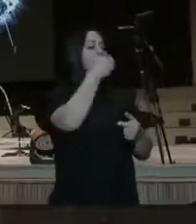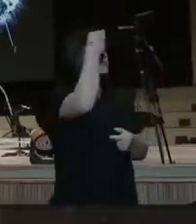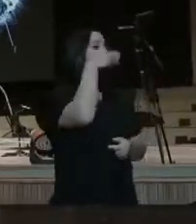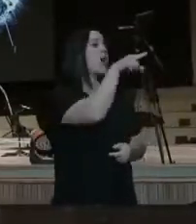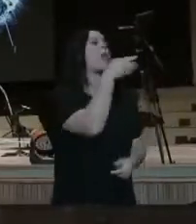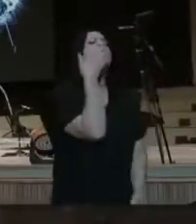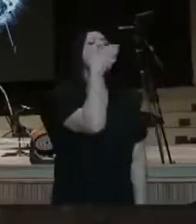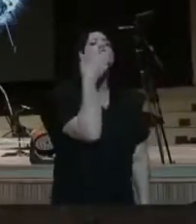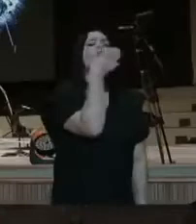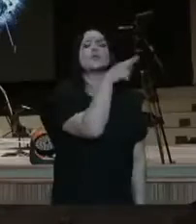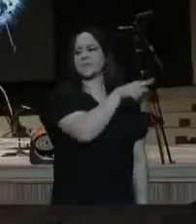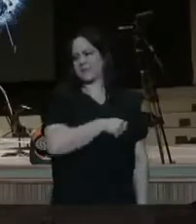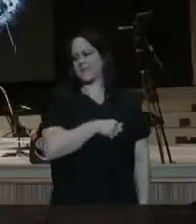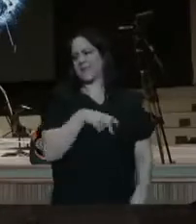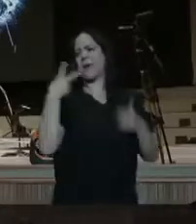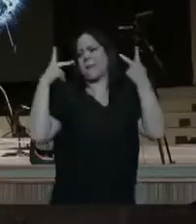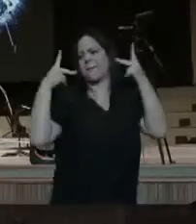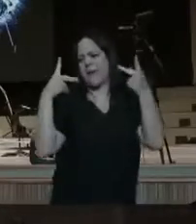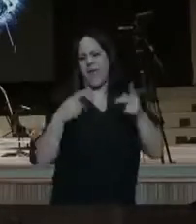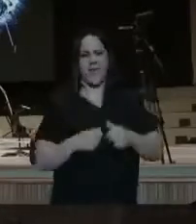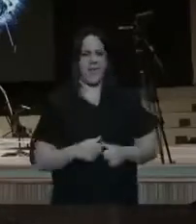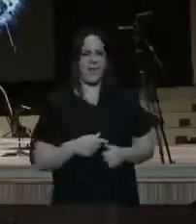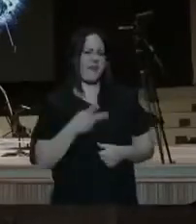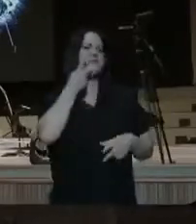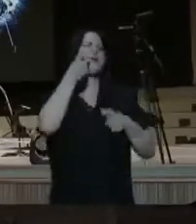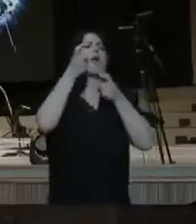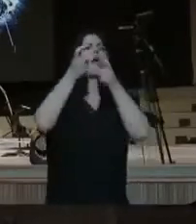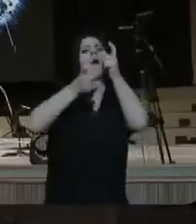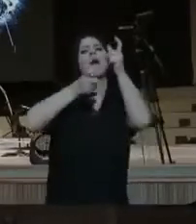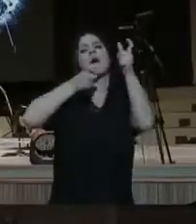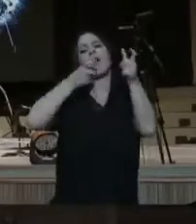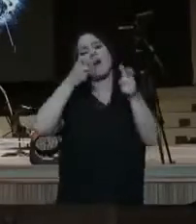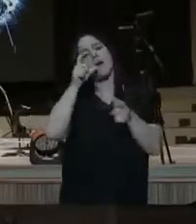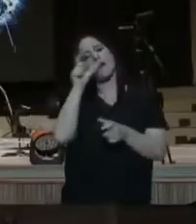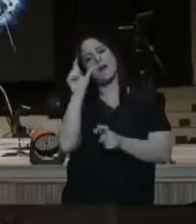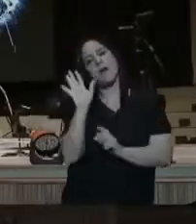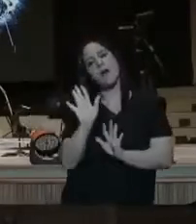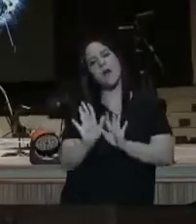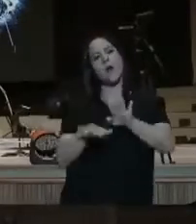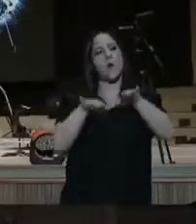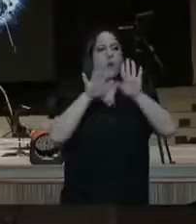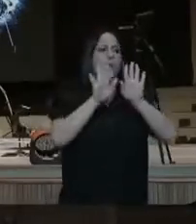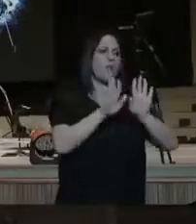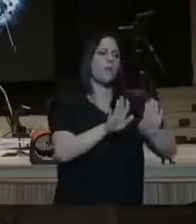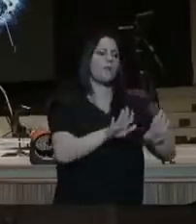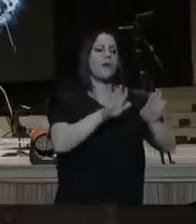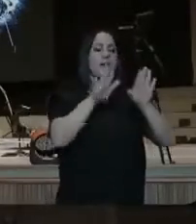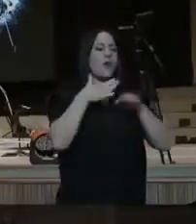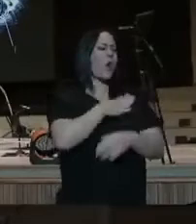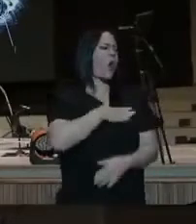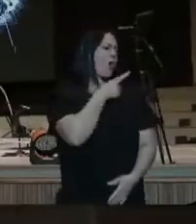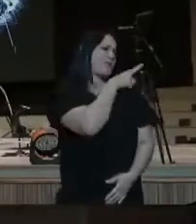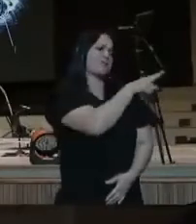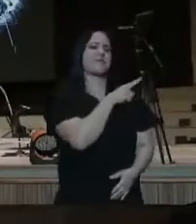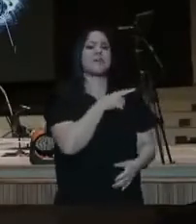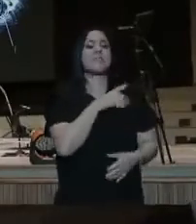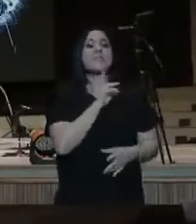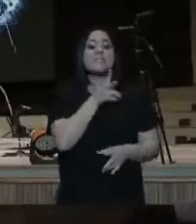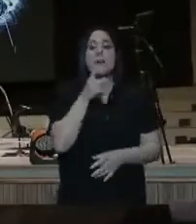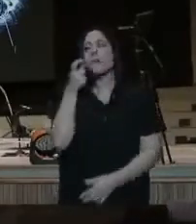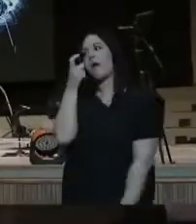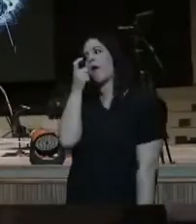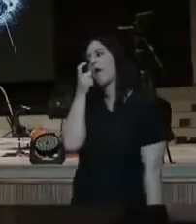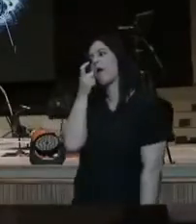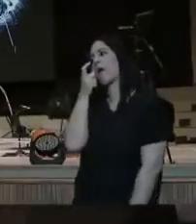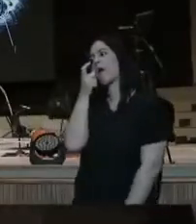ele prega ele entrega as palavras assim pausadamente eu gosto demais dele toda vez que eu o senhor carlos